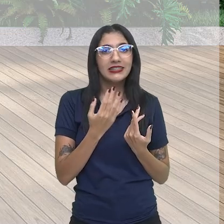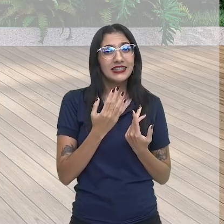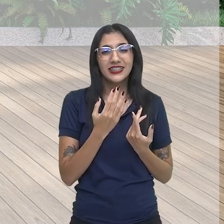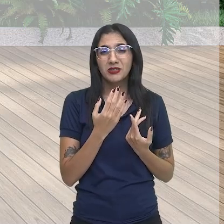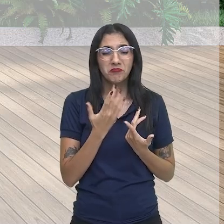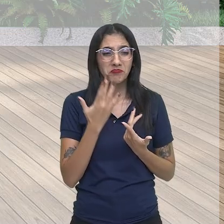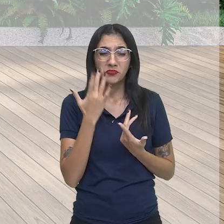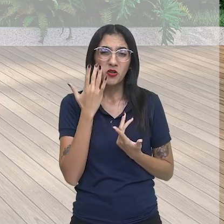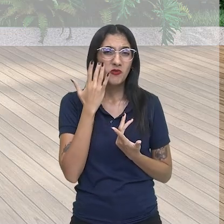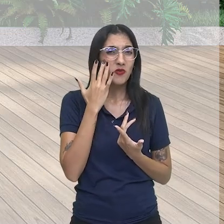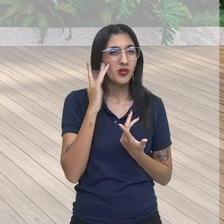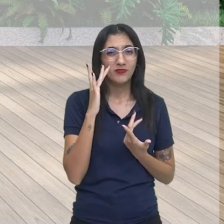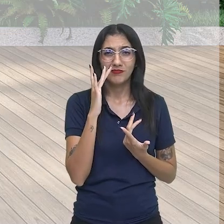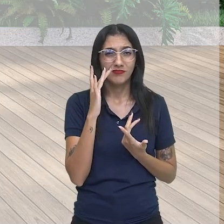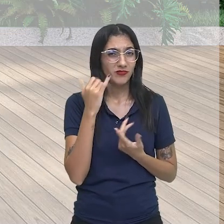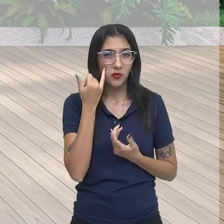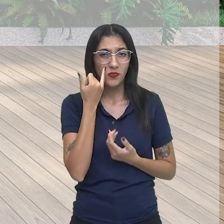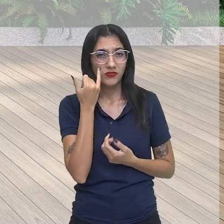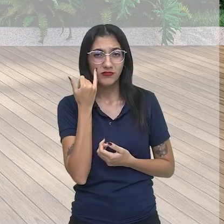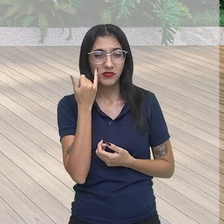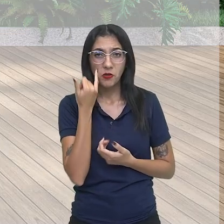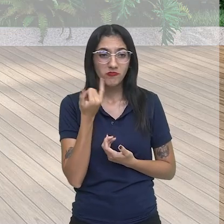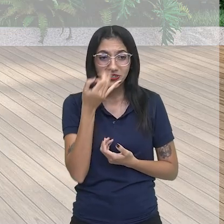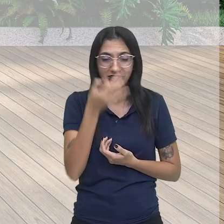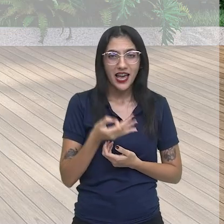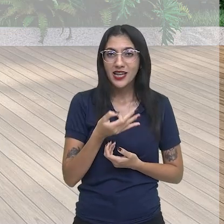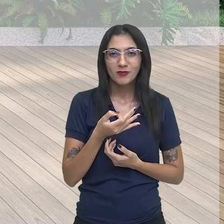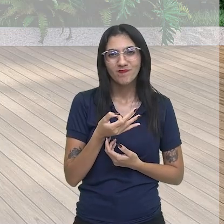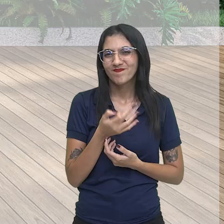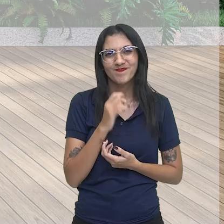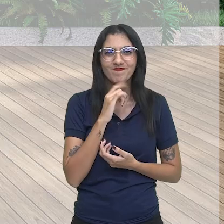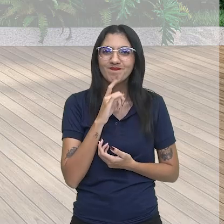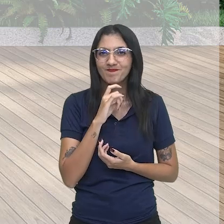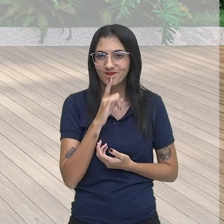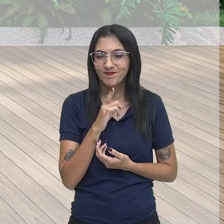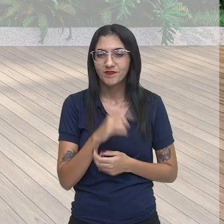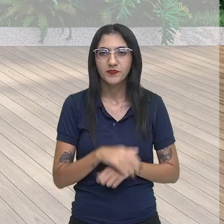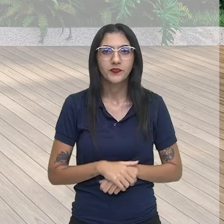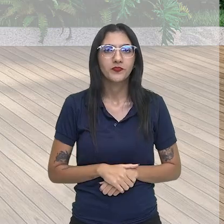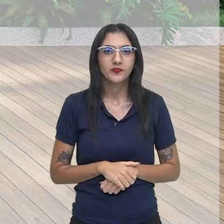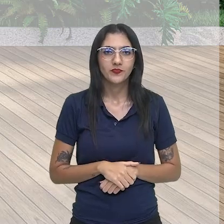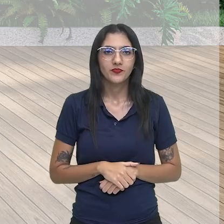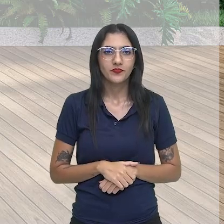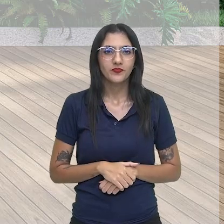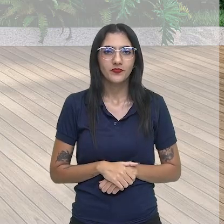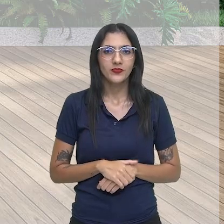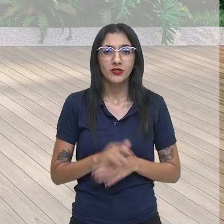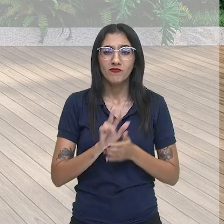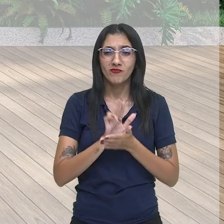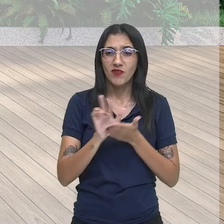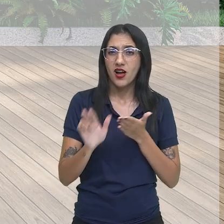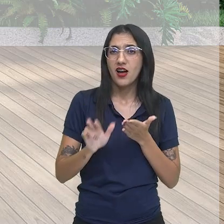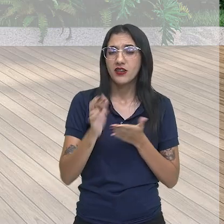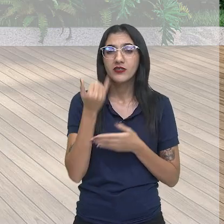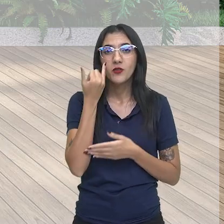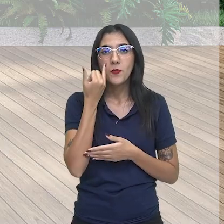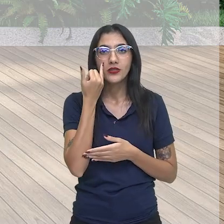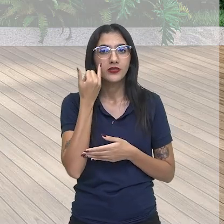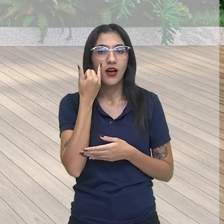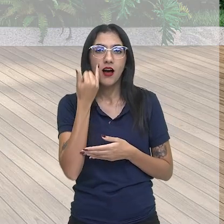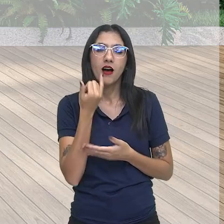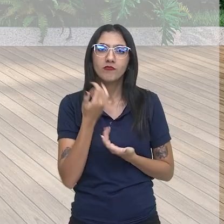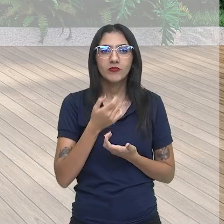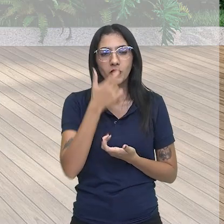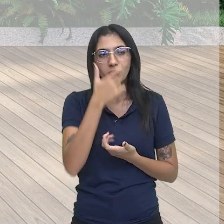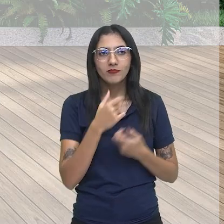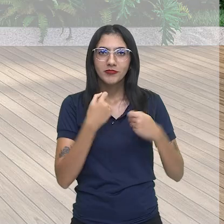vou ter nenhuma informação, praticamente. Né? A maioria das informações eu vou ter que,